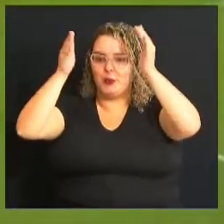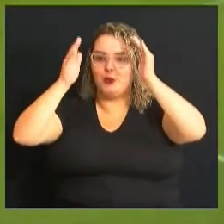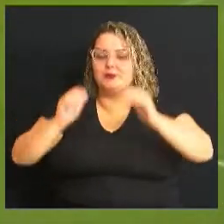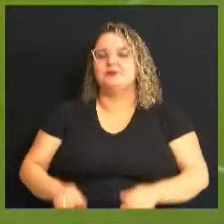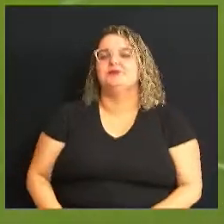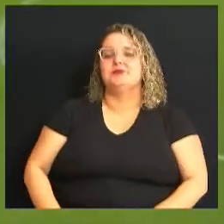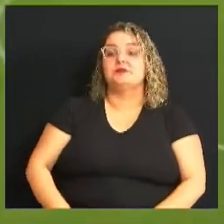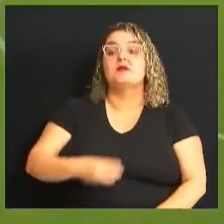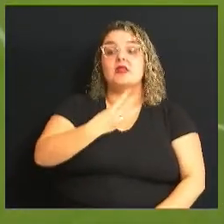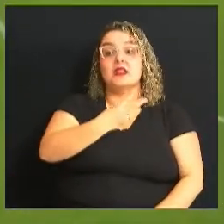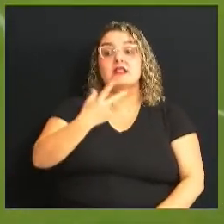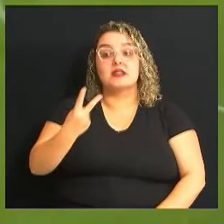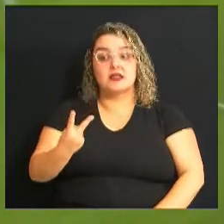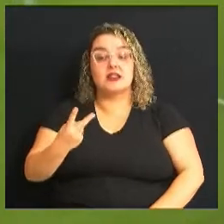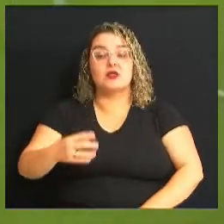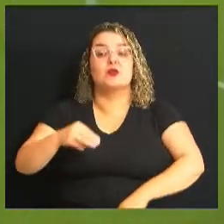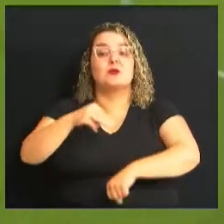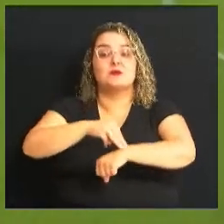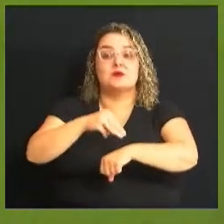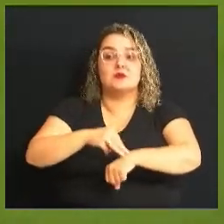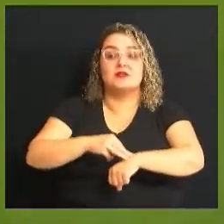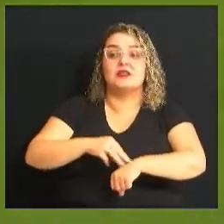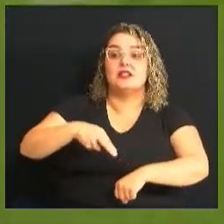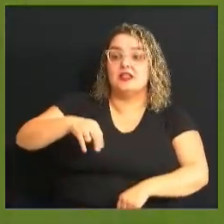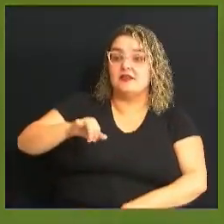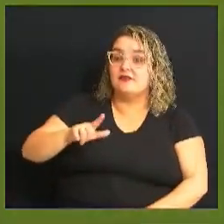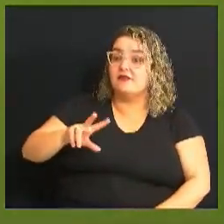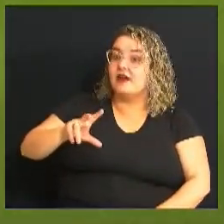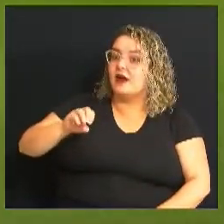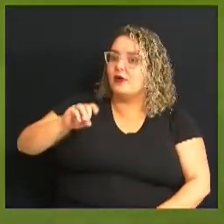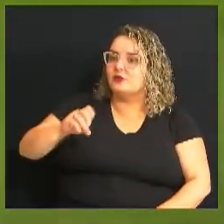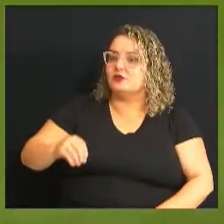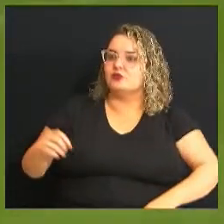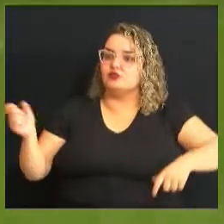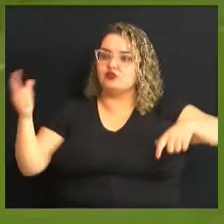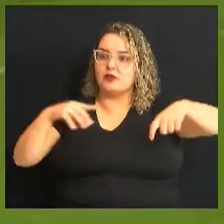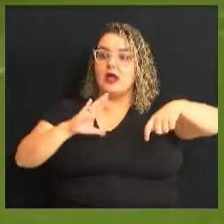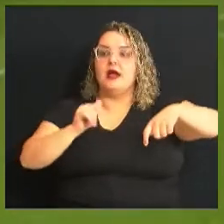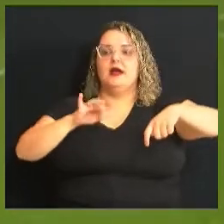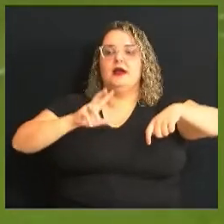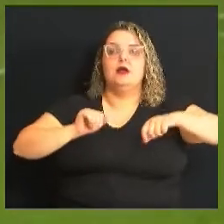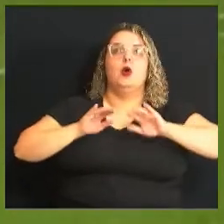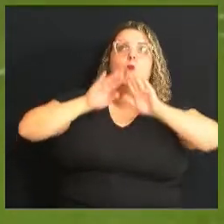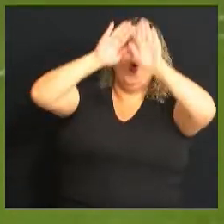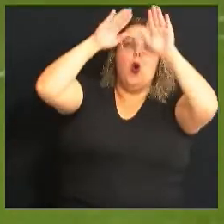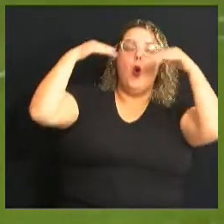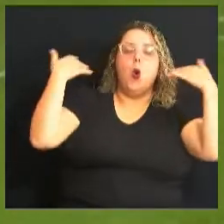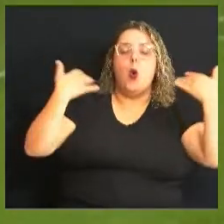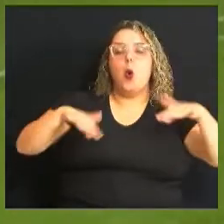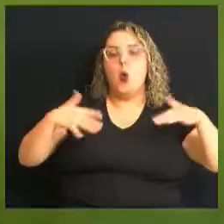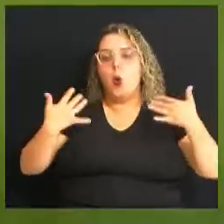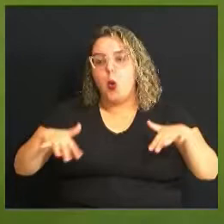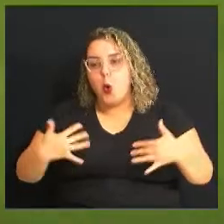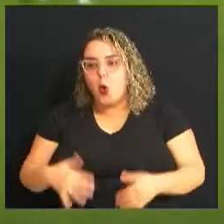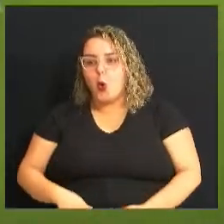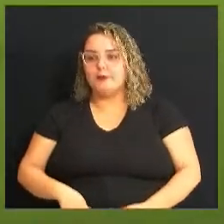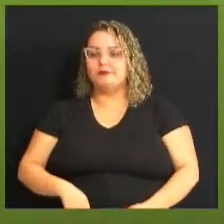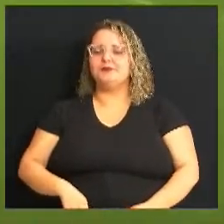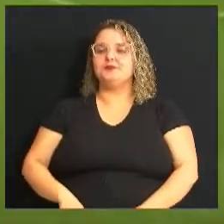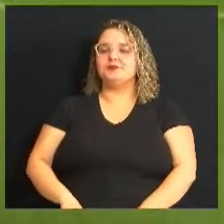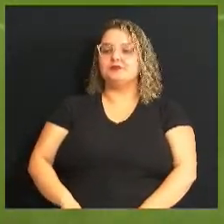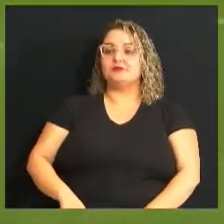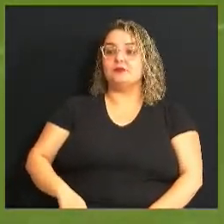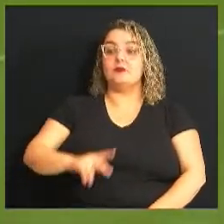32 minutos, Eivaldo finalizou de longe e Kaique França mais uma vez conseguiu espalmar. A